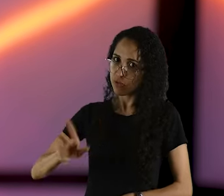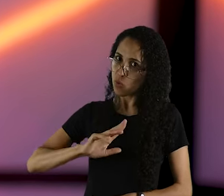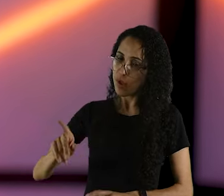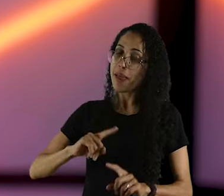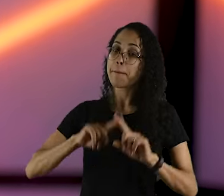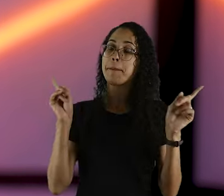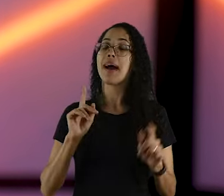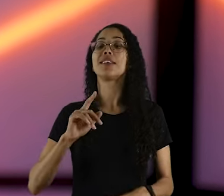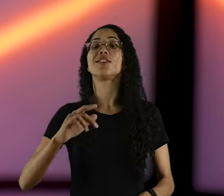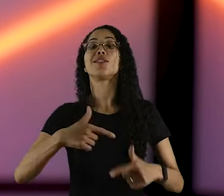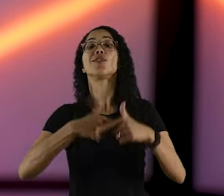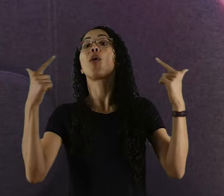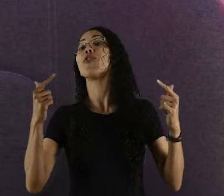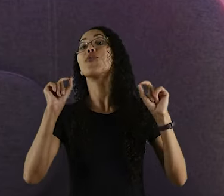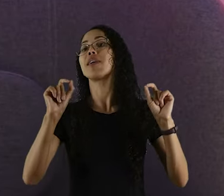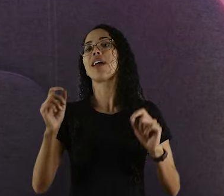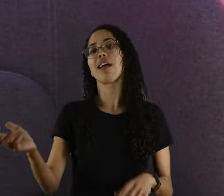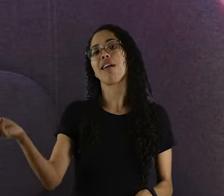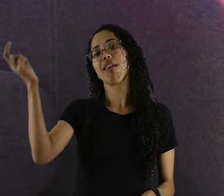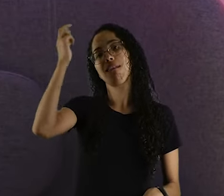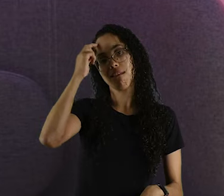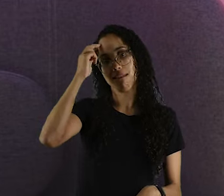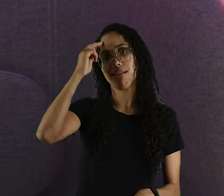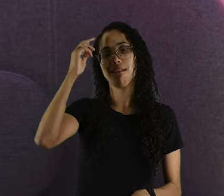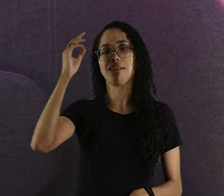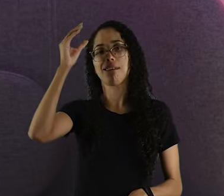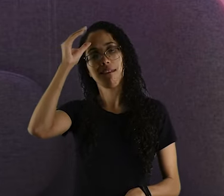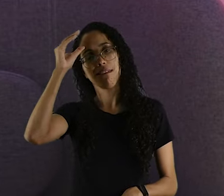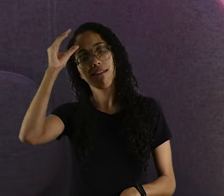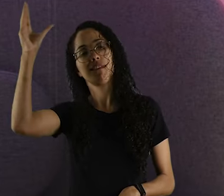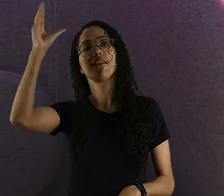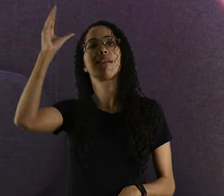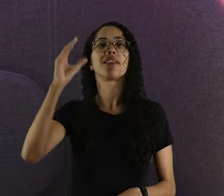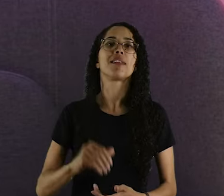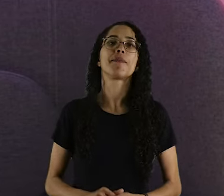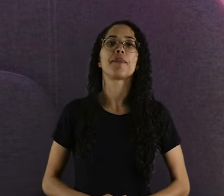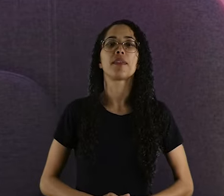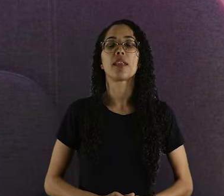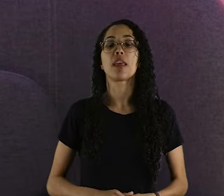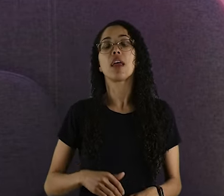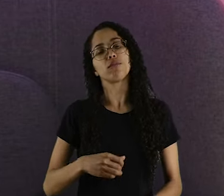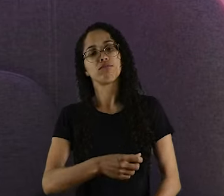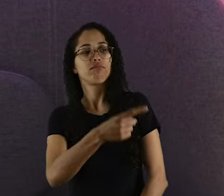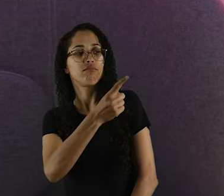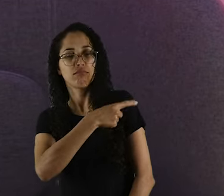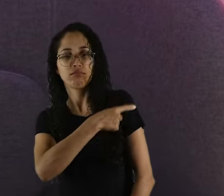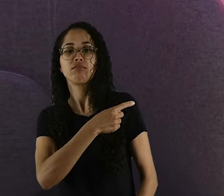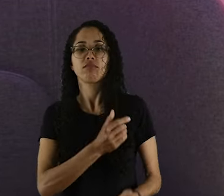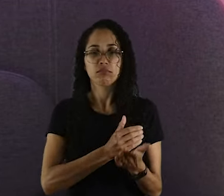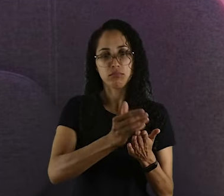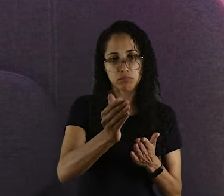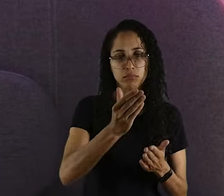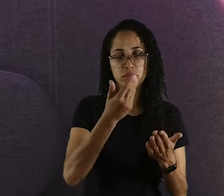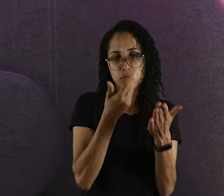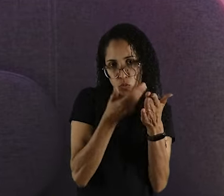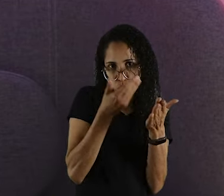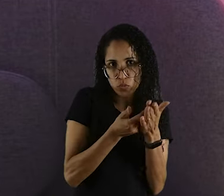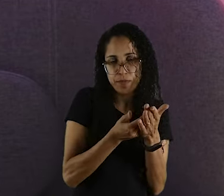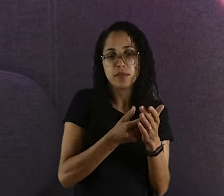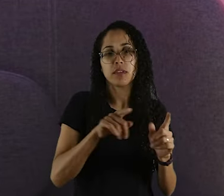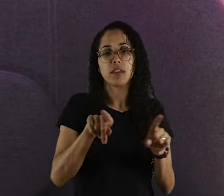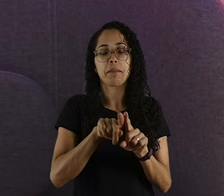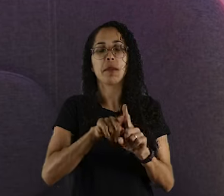adquirir conhecimento, sabe? Eu estou no primeiro ano do ensino médio e além de estudar e